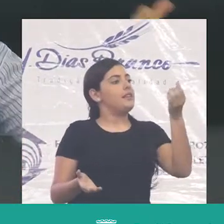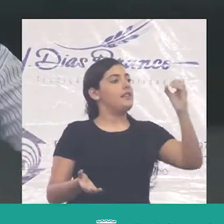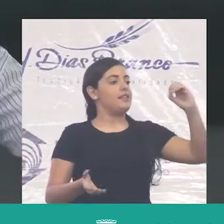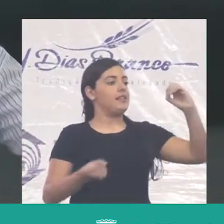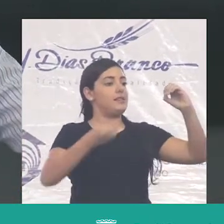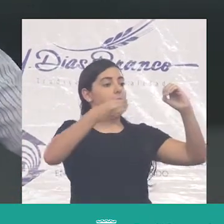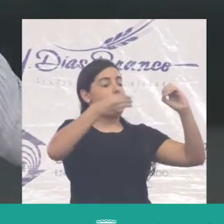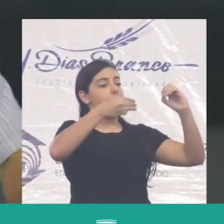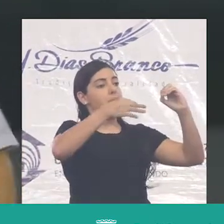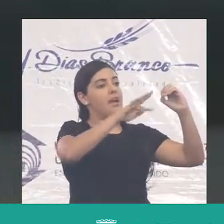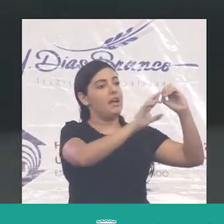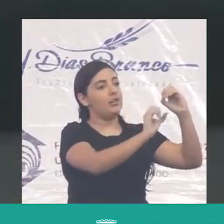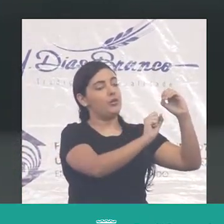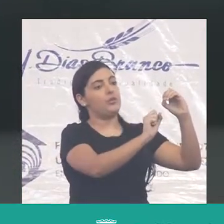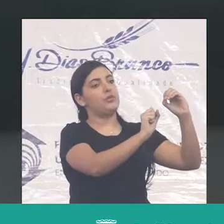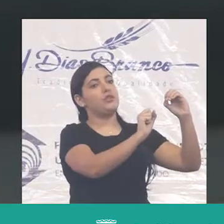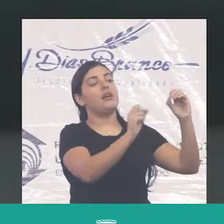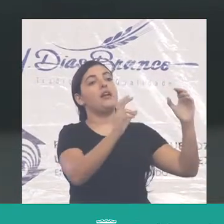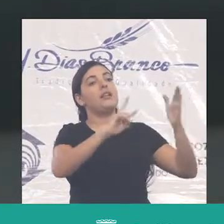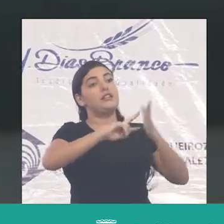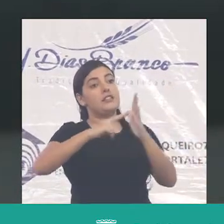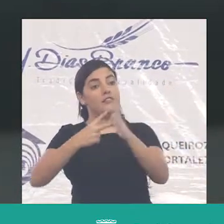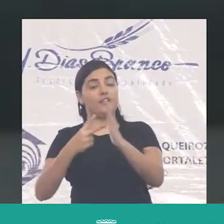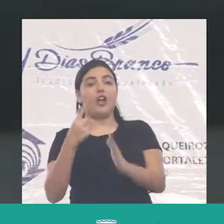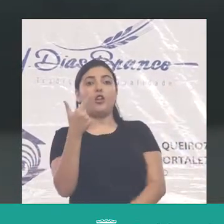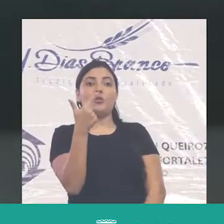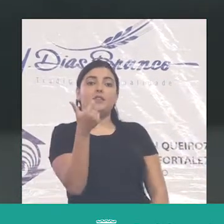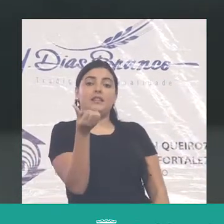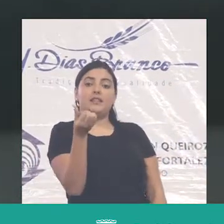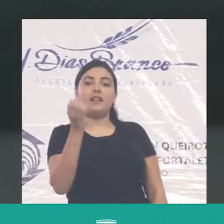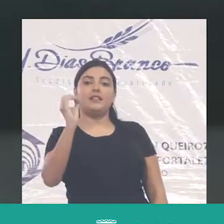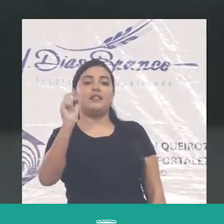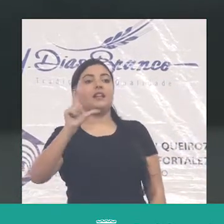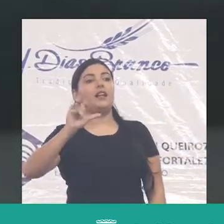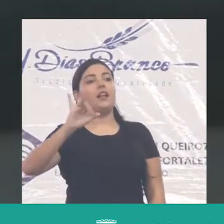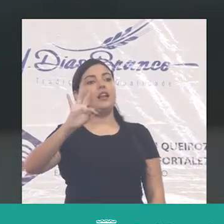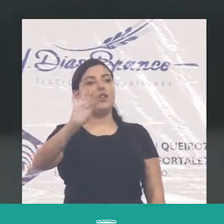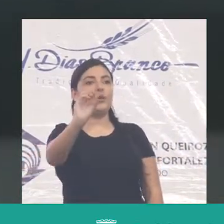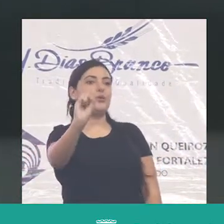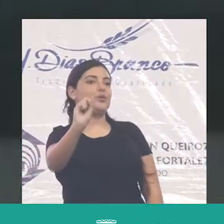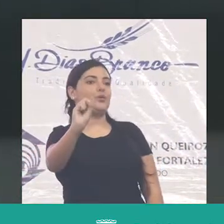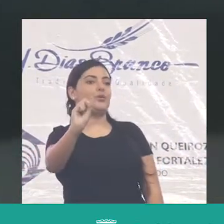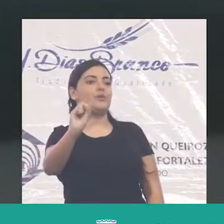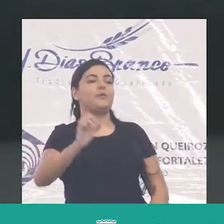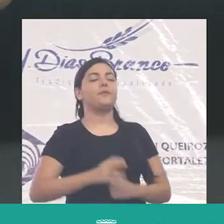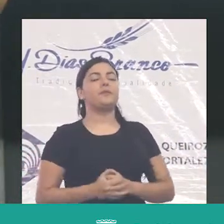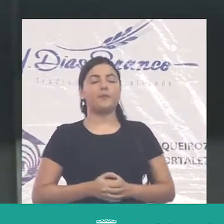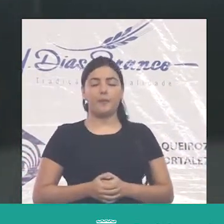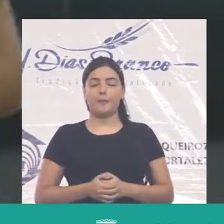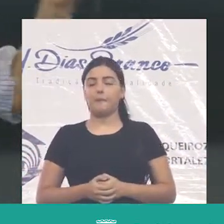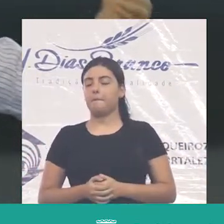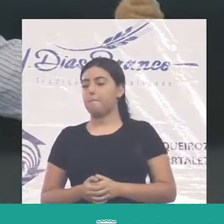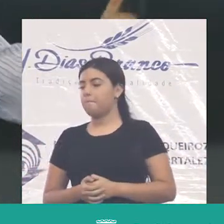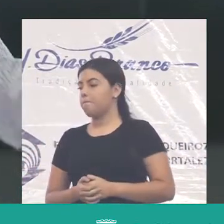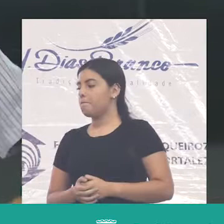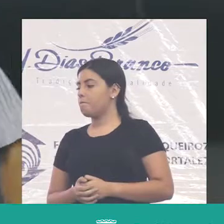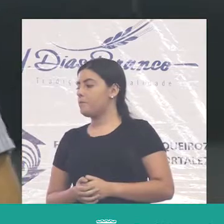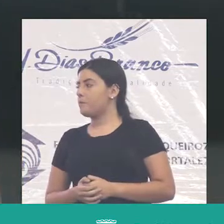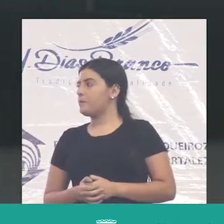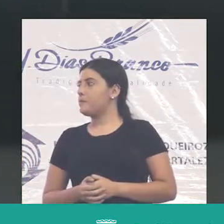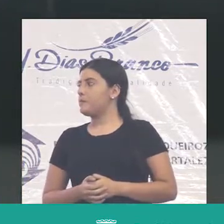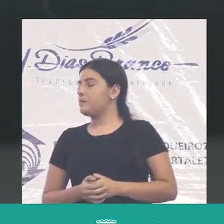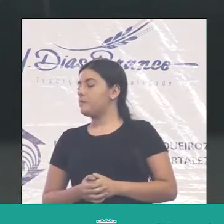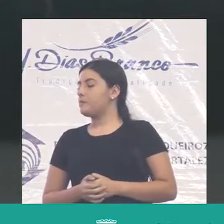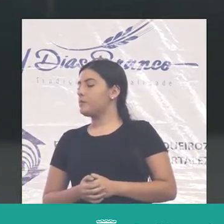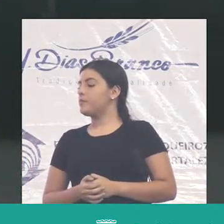metros quadrados, vai dar 260 litros. É 1 litro para cada metro quadrado. Então, se